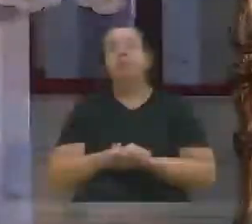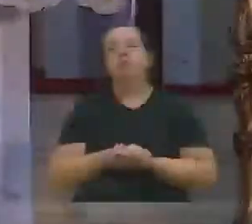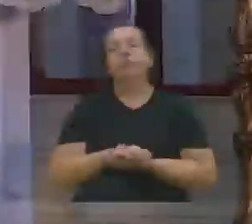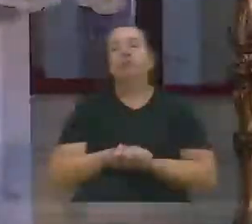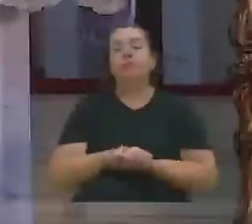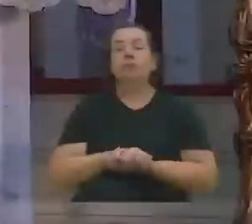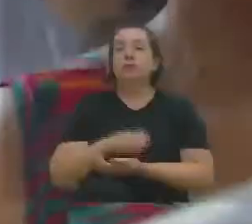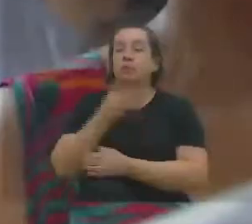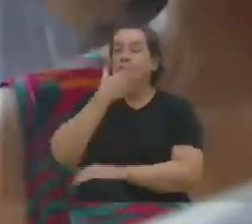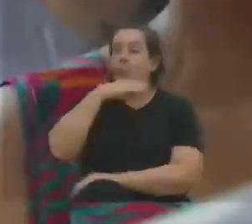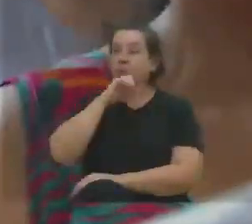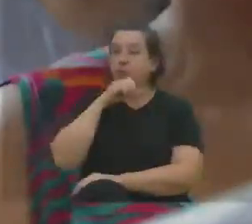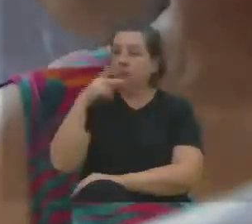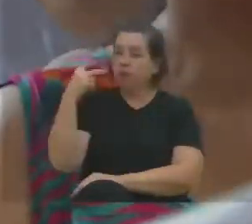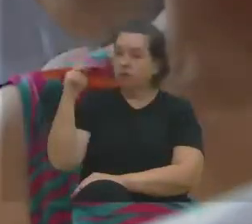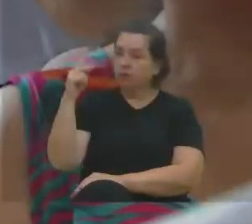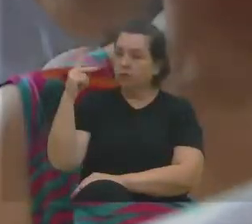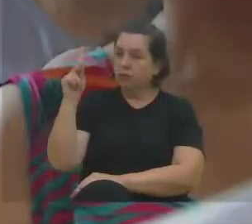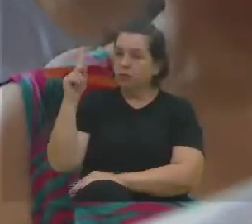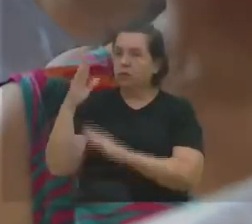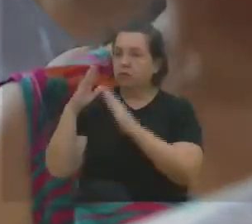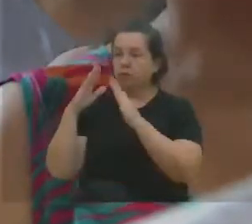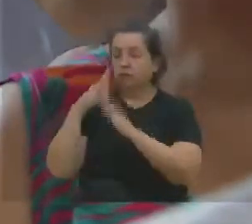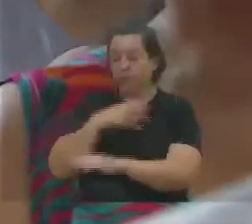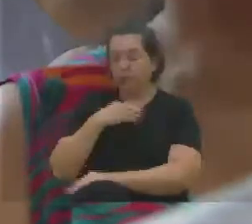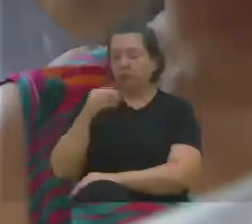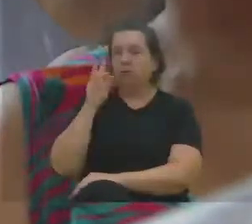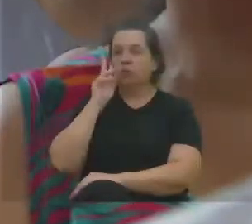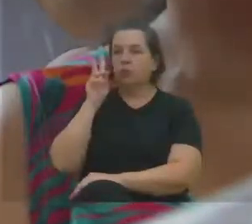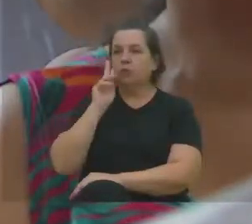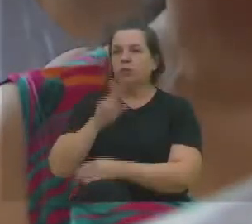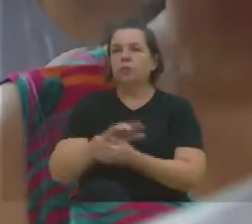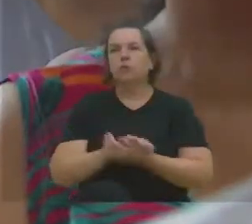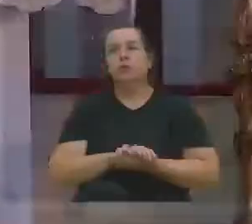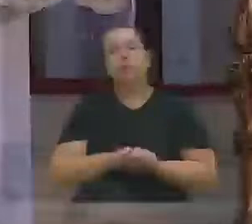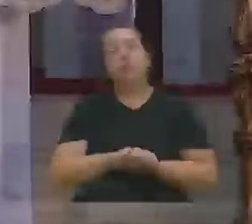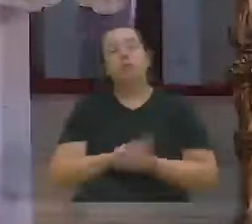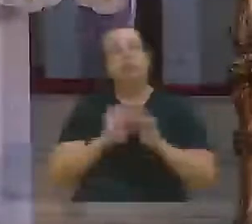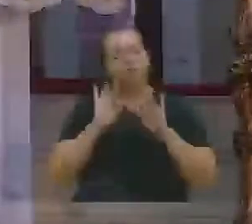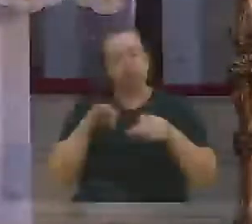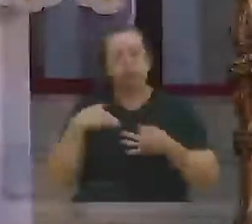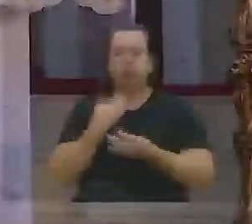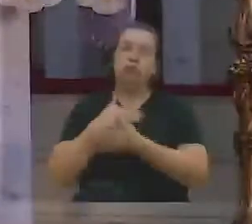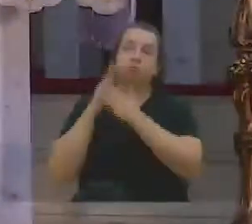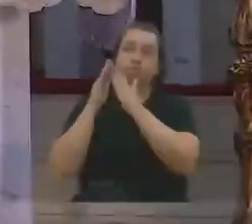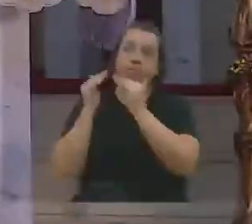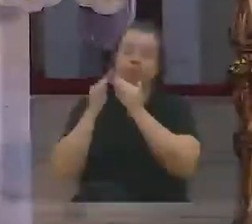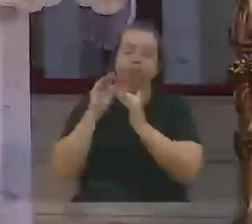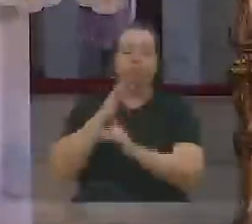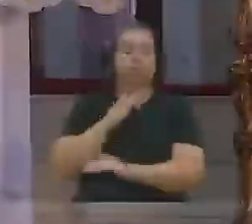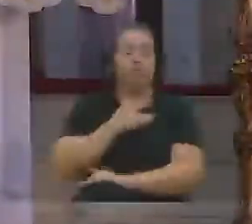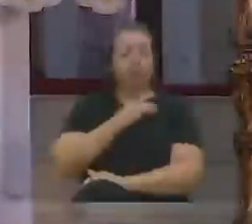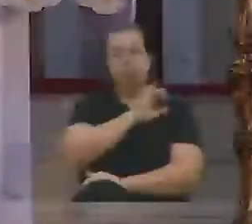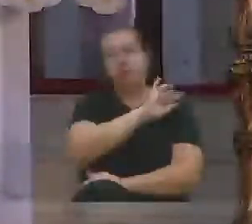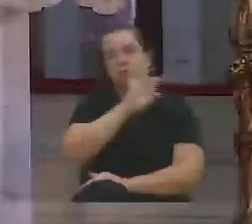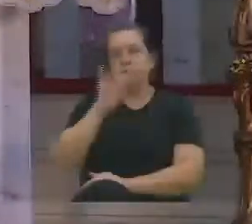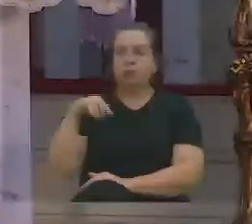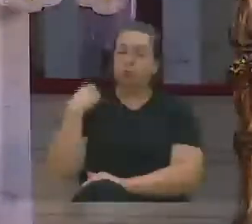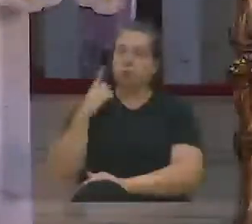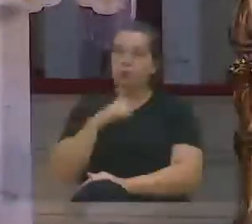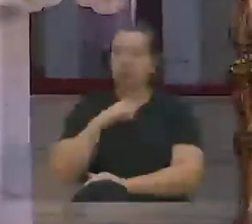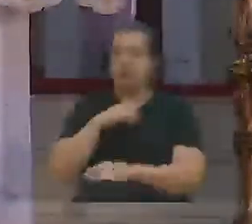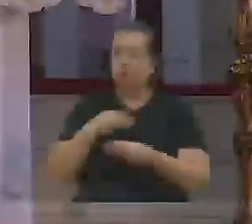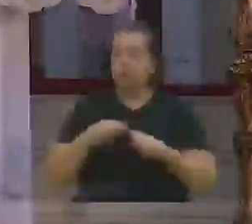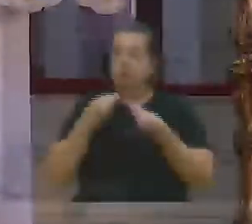face. Lembrai-vos, ó Pai, dos vossos filhos. Enfim, nós os pedimos, tende piedade de